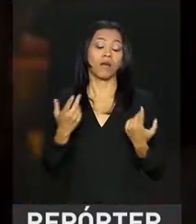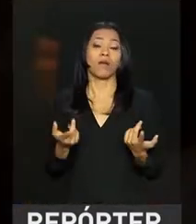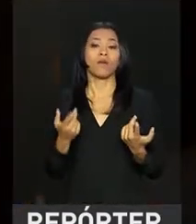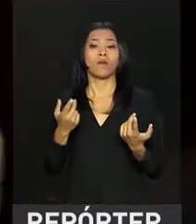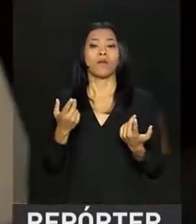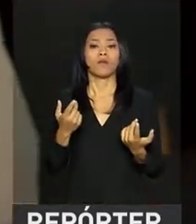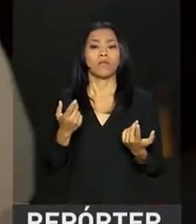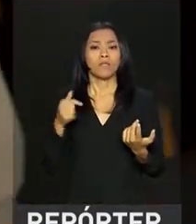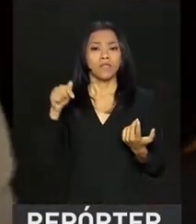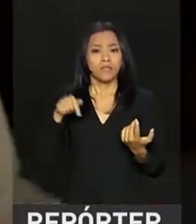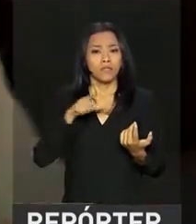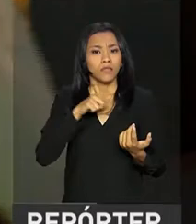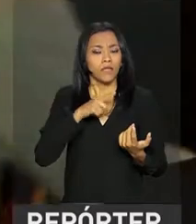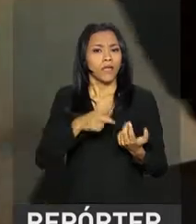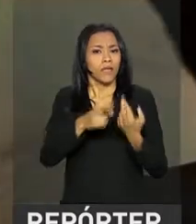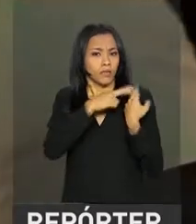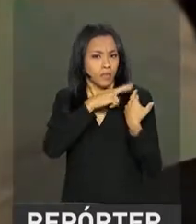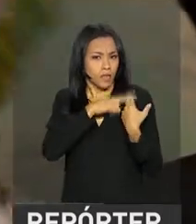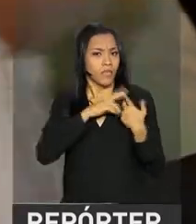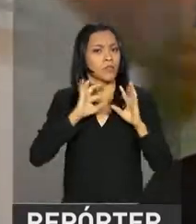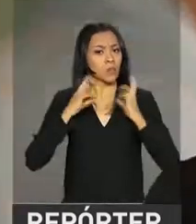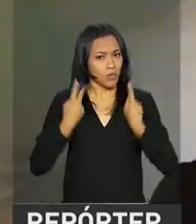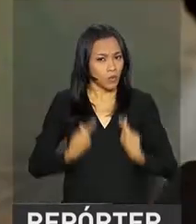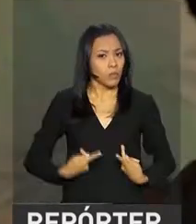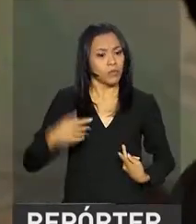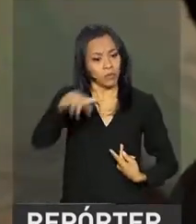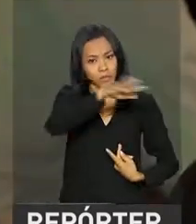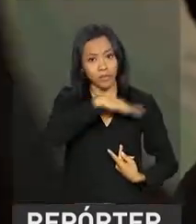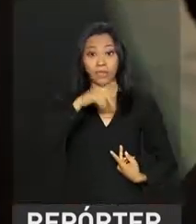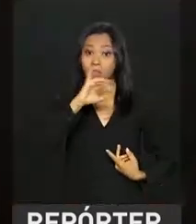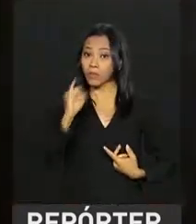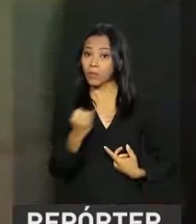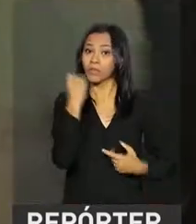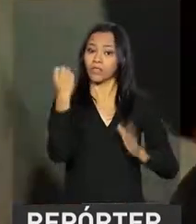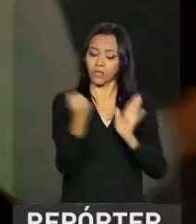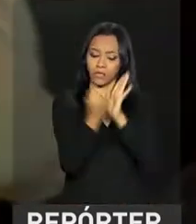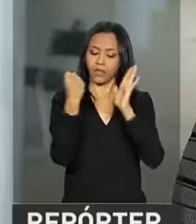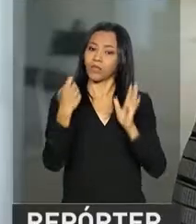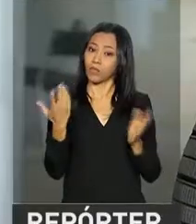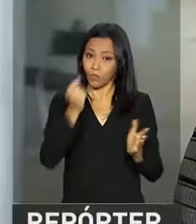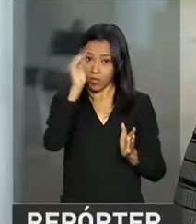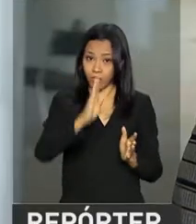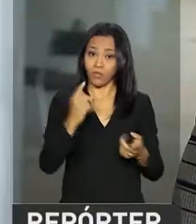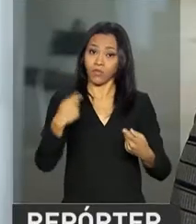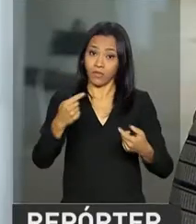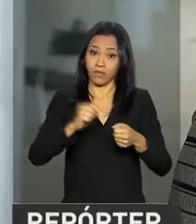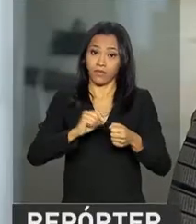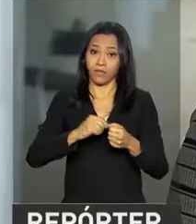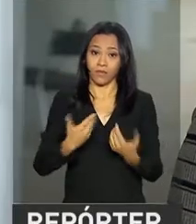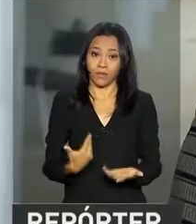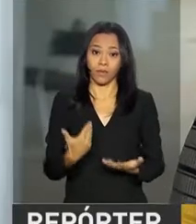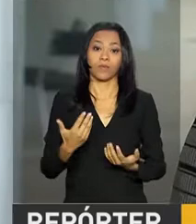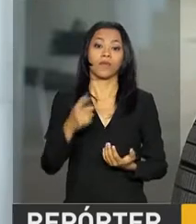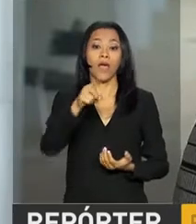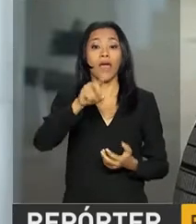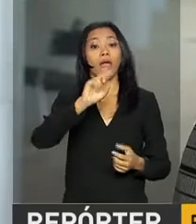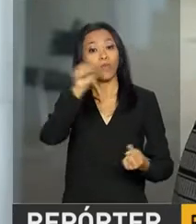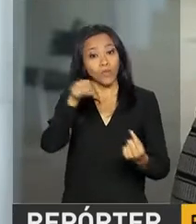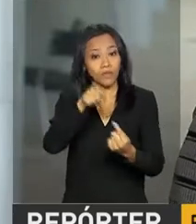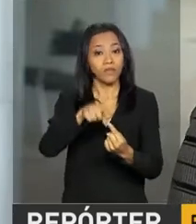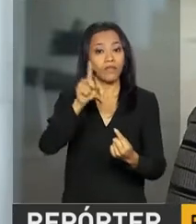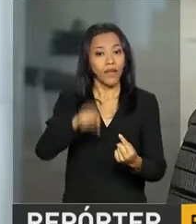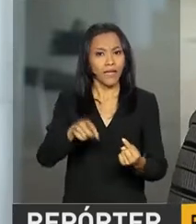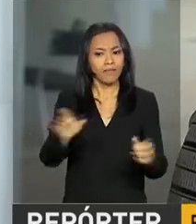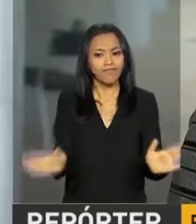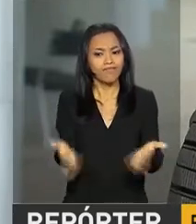com responsabilidade com o ser humano. Então, o Brasil está na hora de ser reconhecido. E foi justamente buscando incentivar as